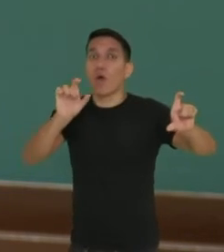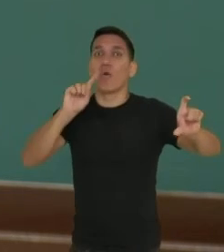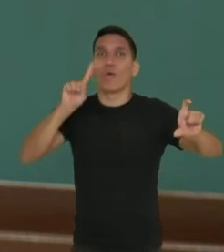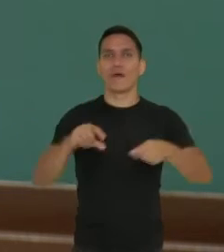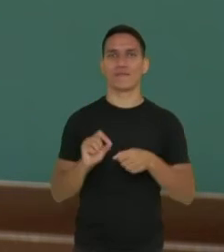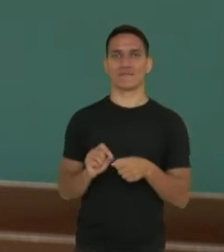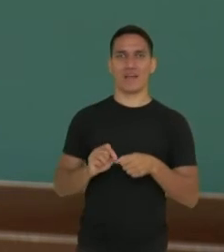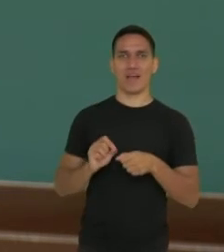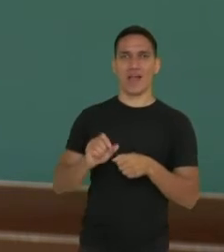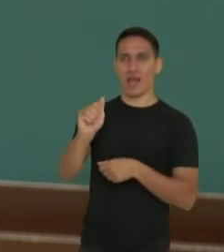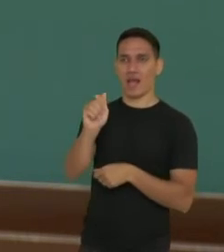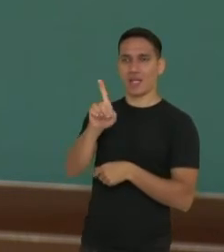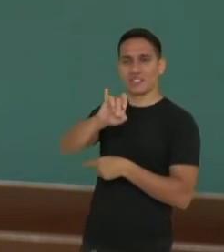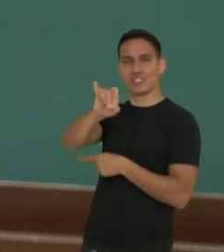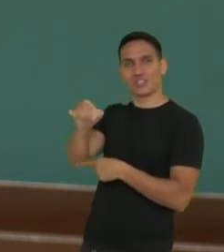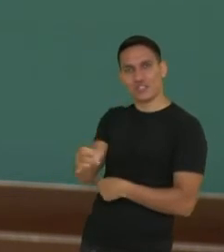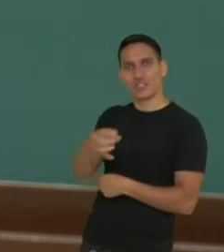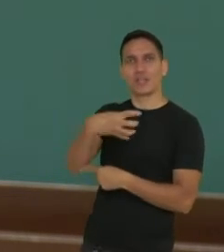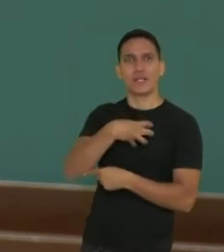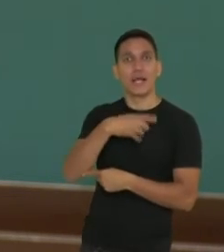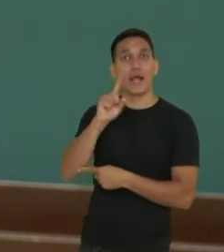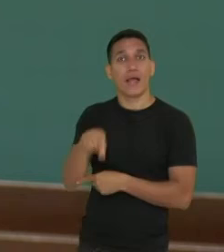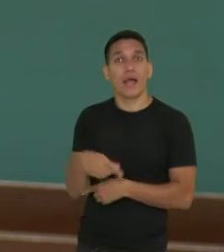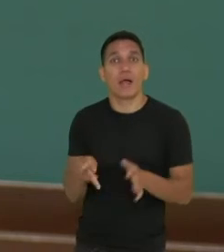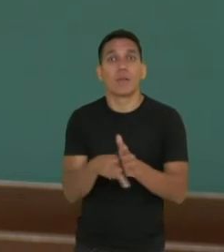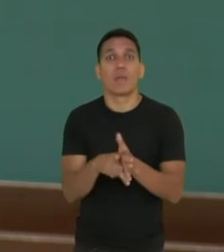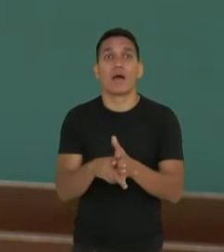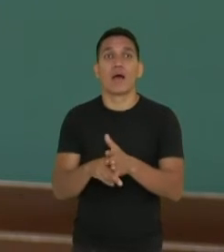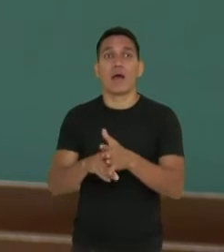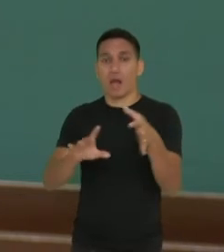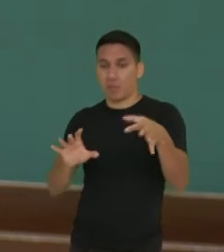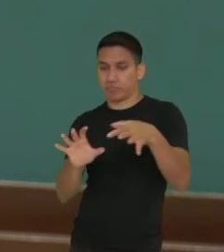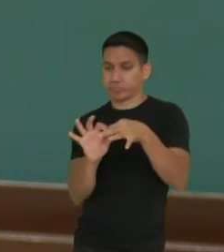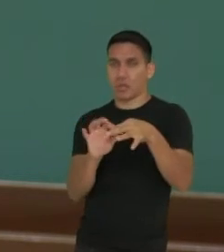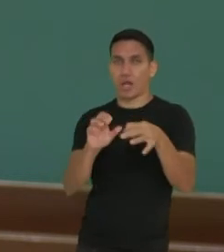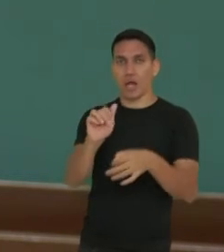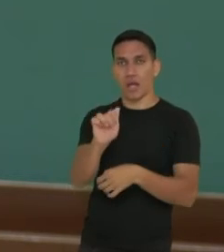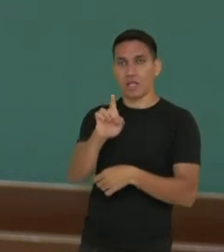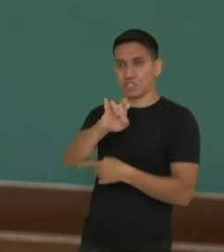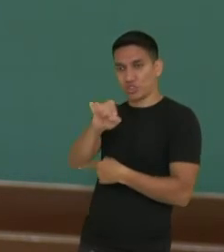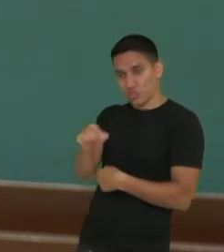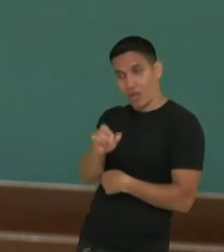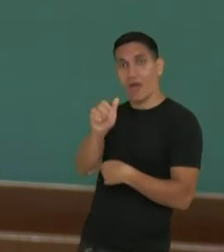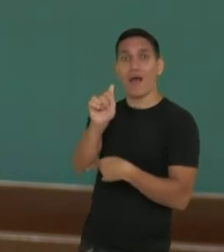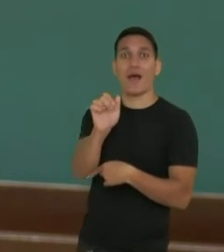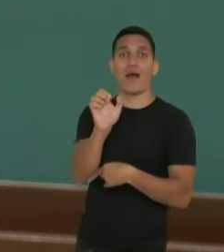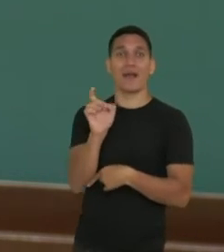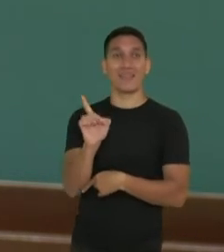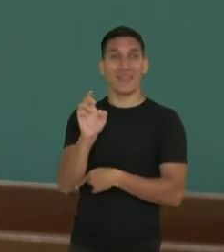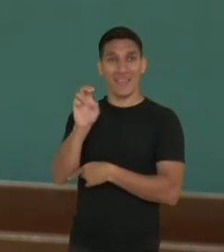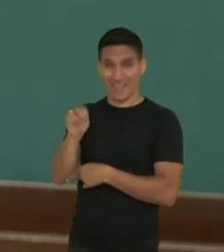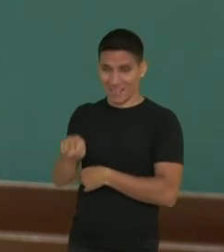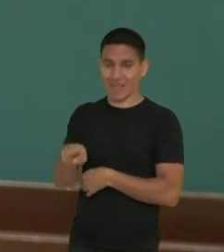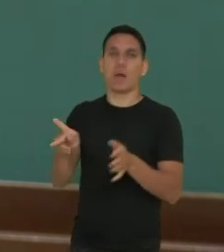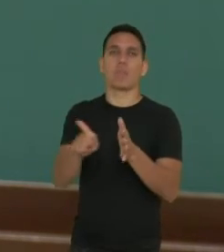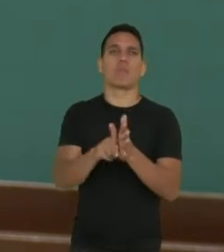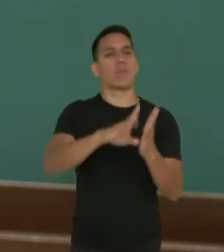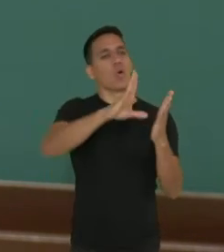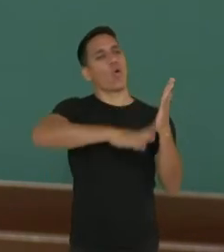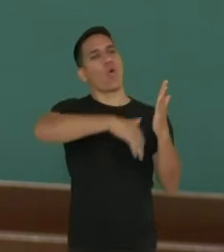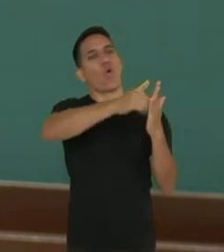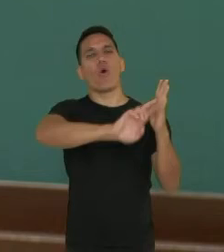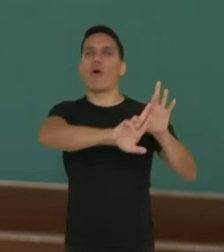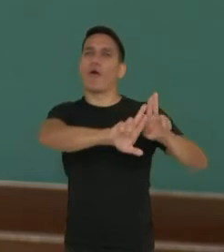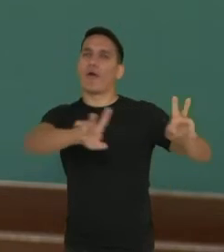adjetivo faz? É o adjunto, ele torna-se um adjunto adnominal, caracterizando o termo obras naquele